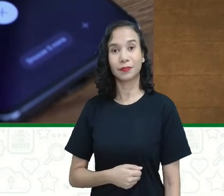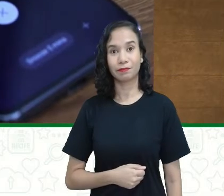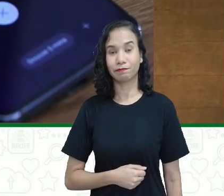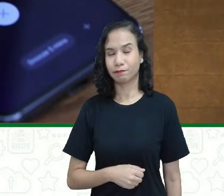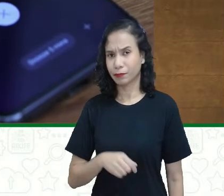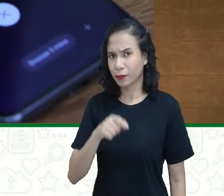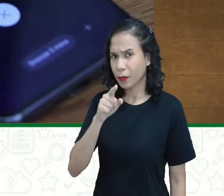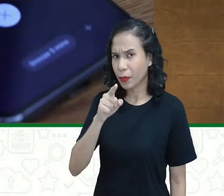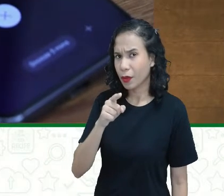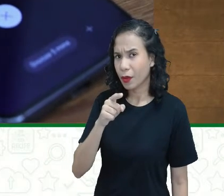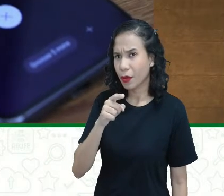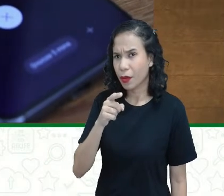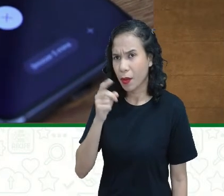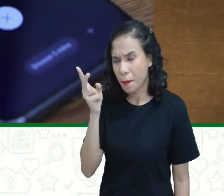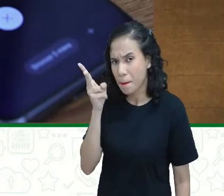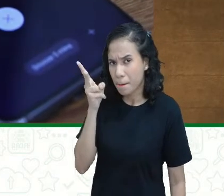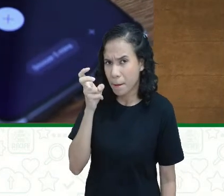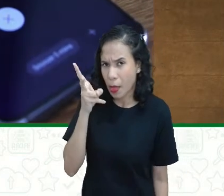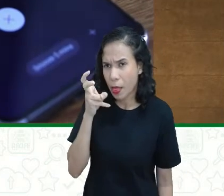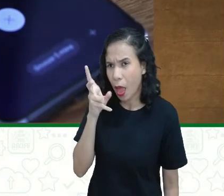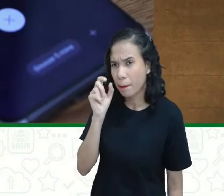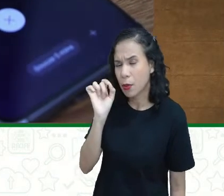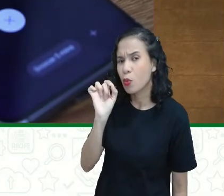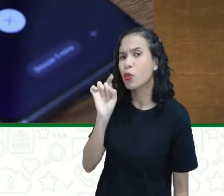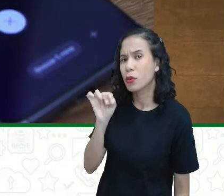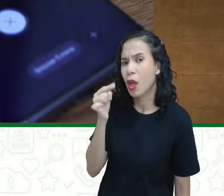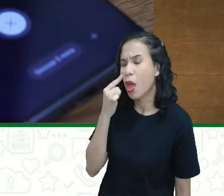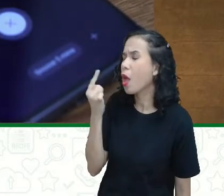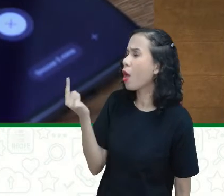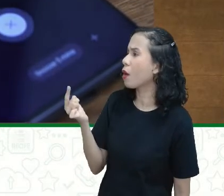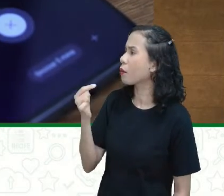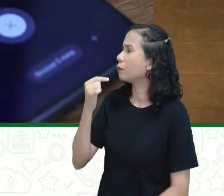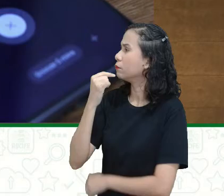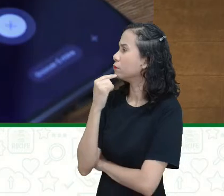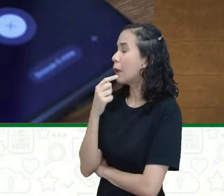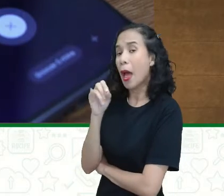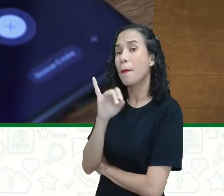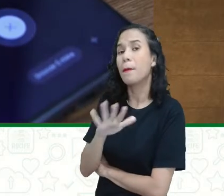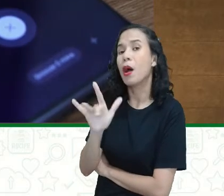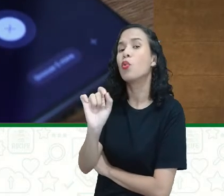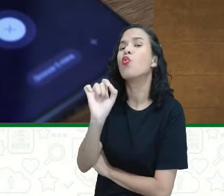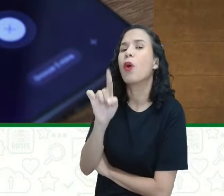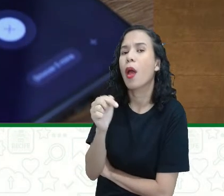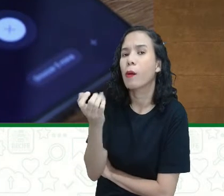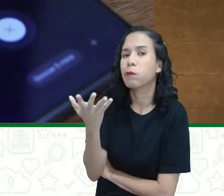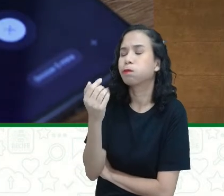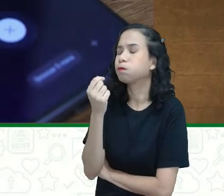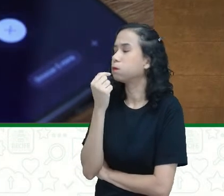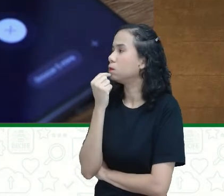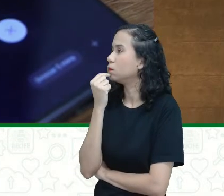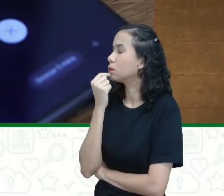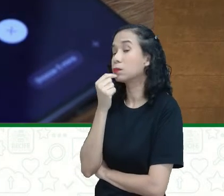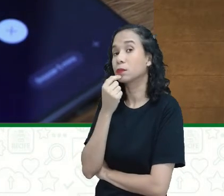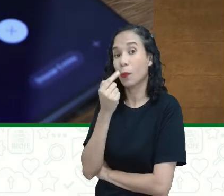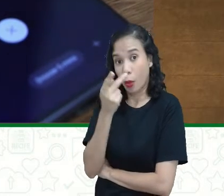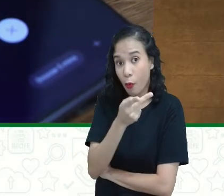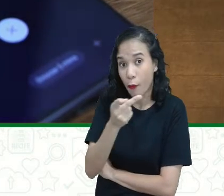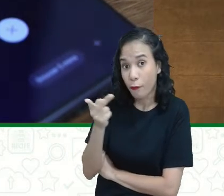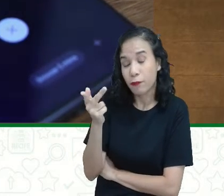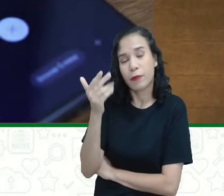Será que vocês percebem o que essa imagem está trazendo? Será que